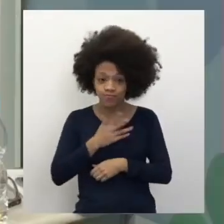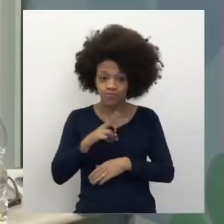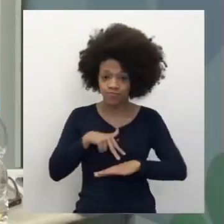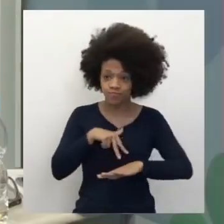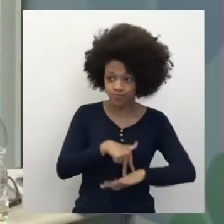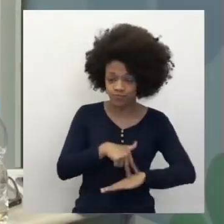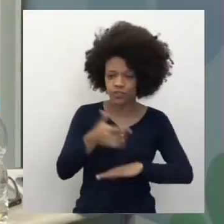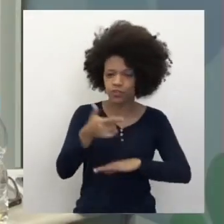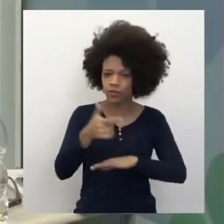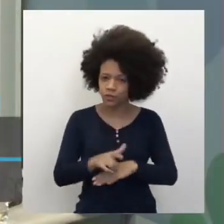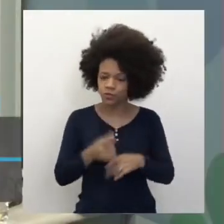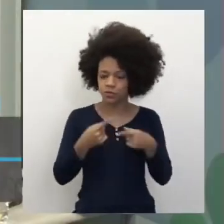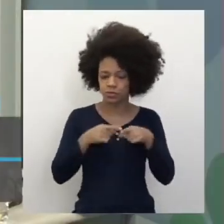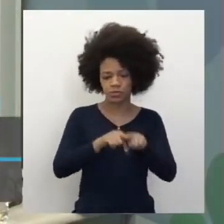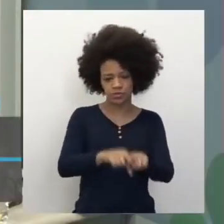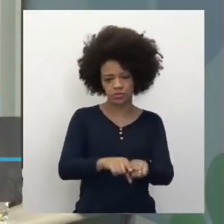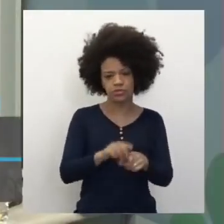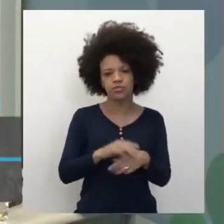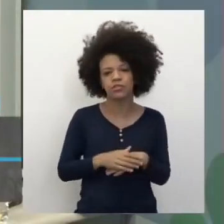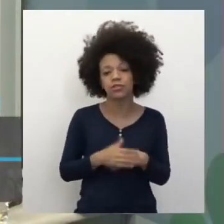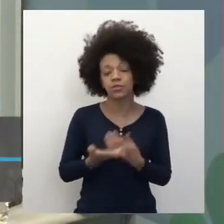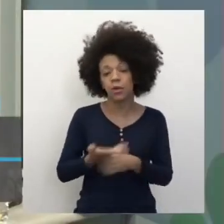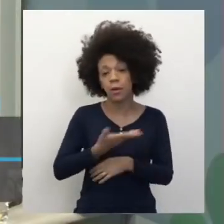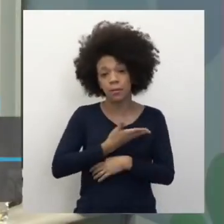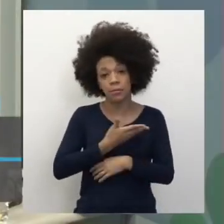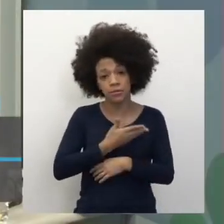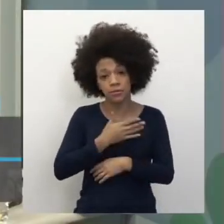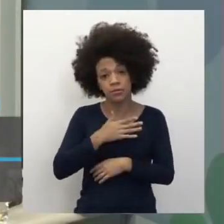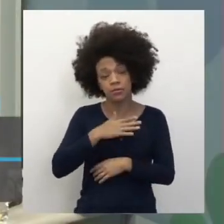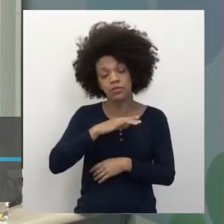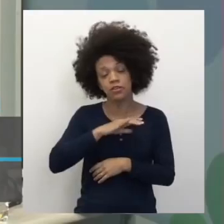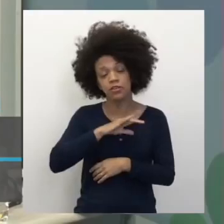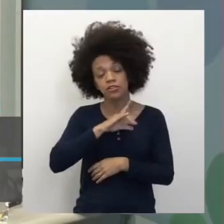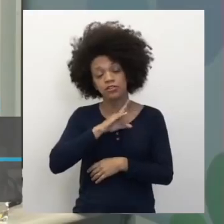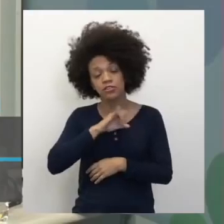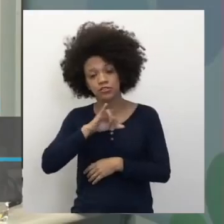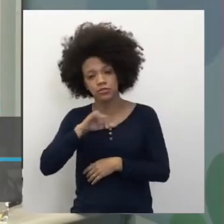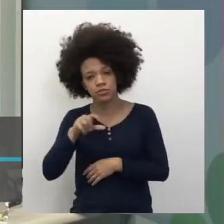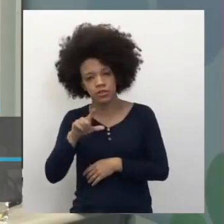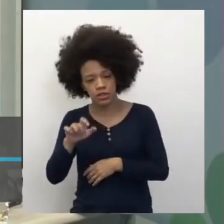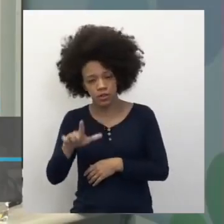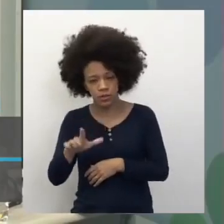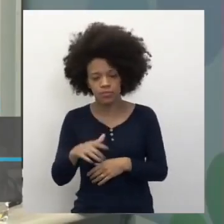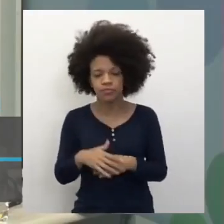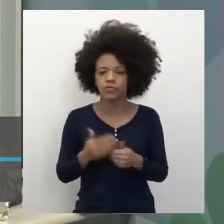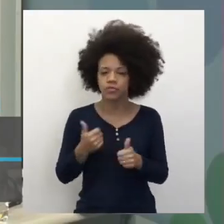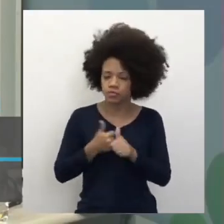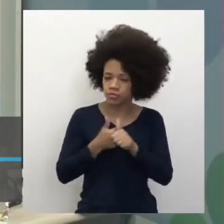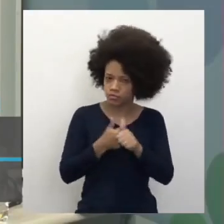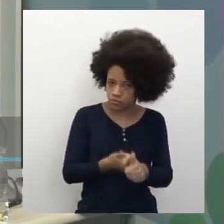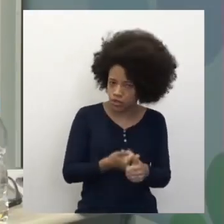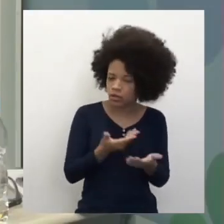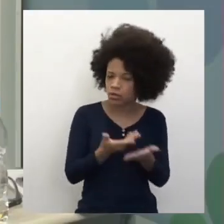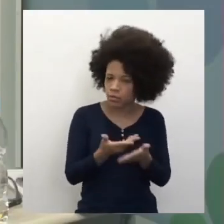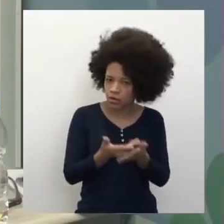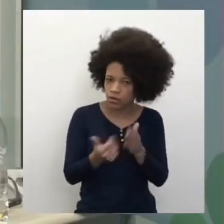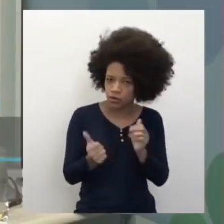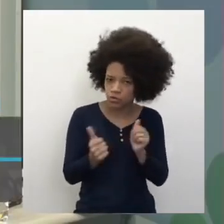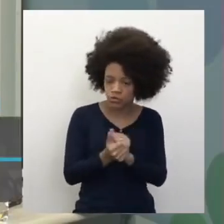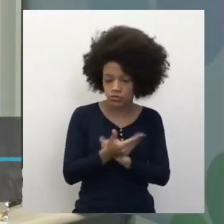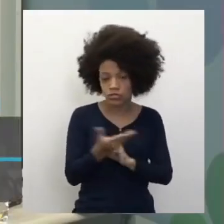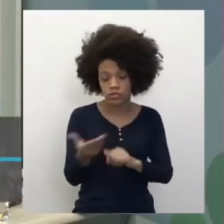aí na parceria aqui do meu querido professor Joel, meu colega. Vamos aí tocar uma aula junto com vocês aí que são